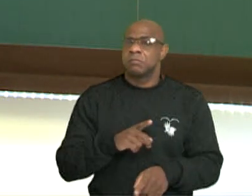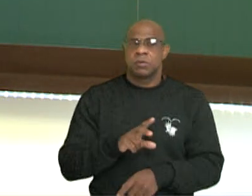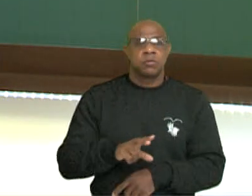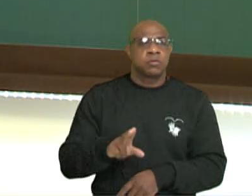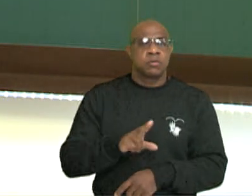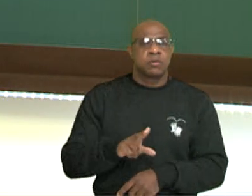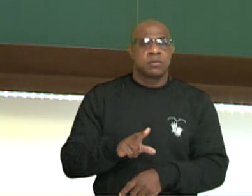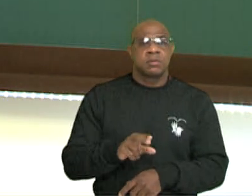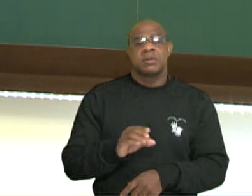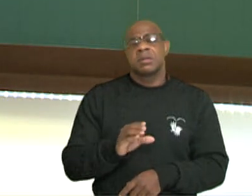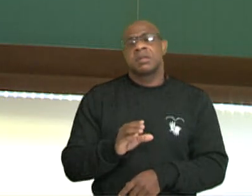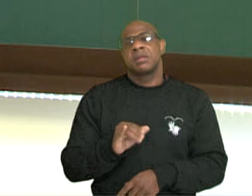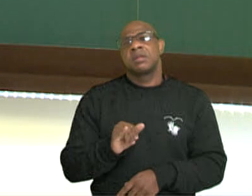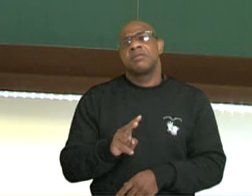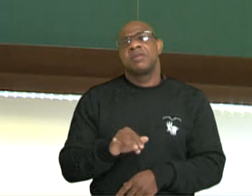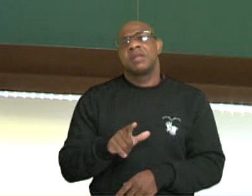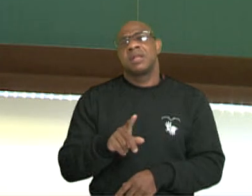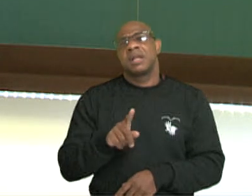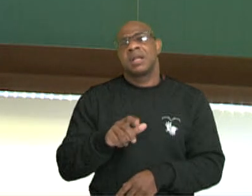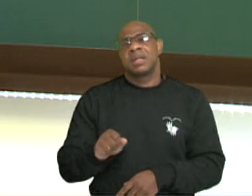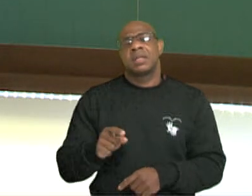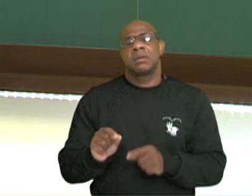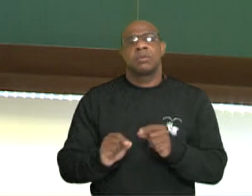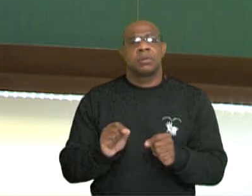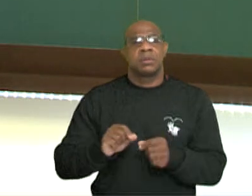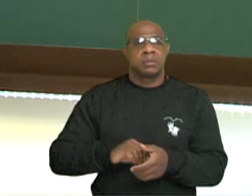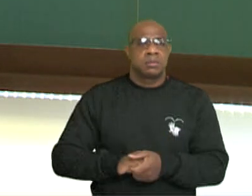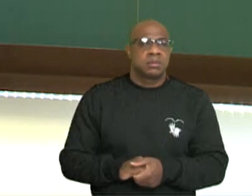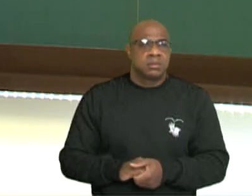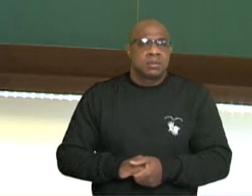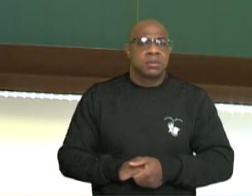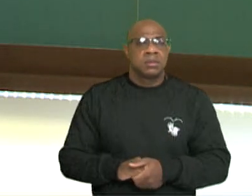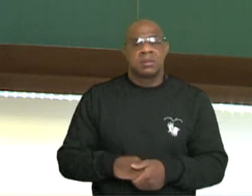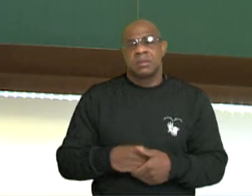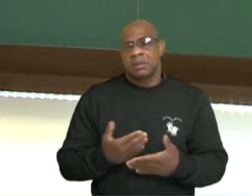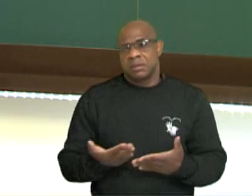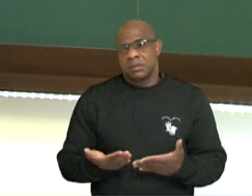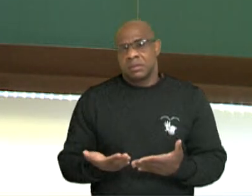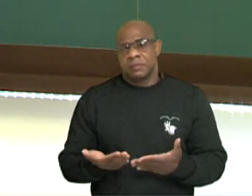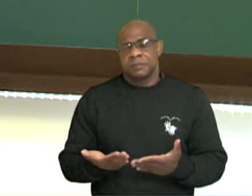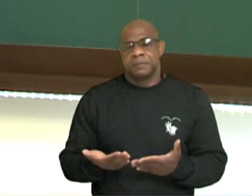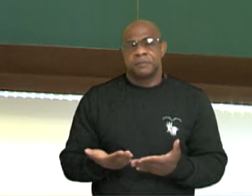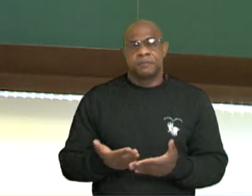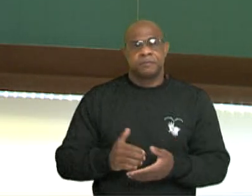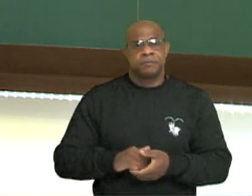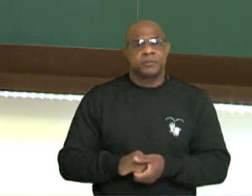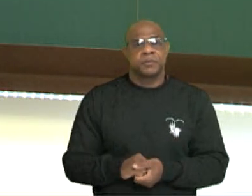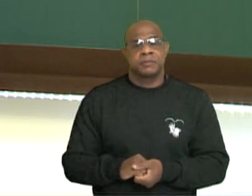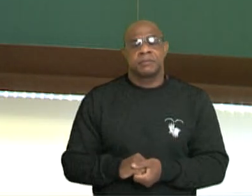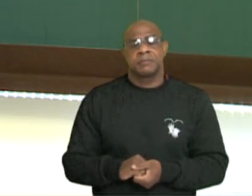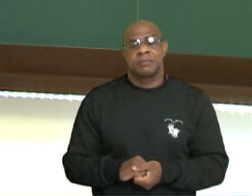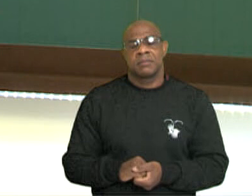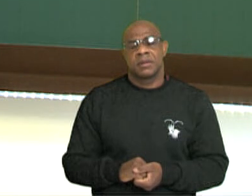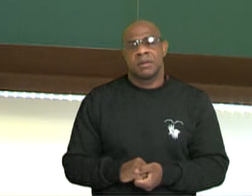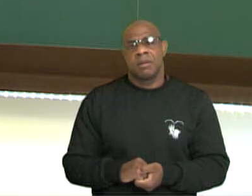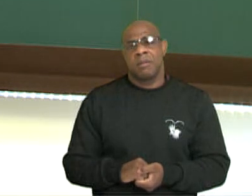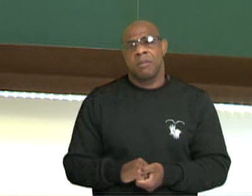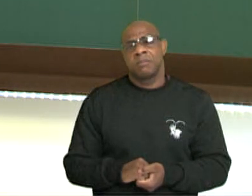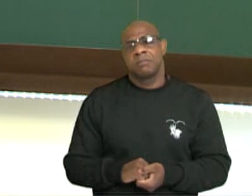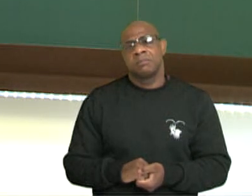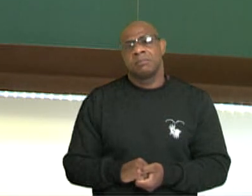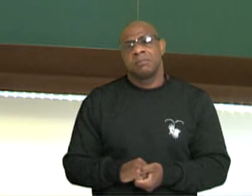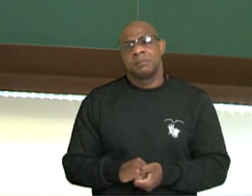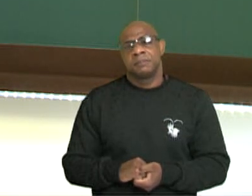termo de civilização, trazendo para cá, civilizações incríveis, né, como diriam